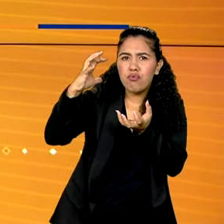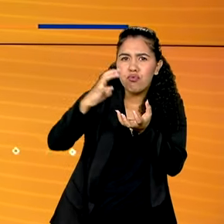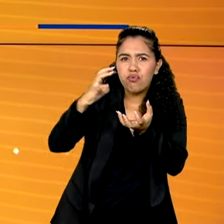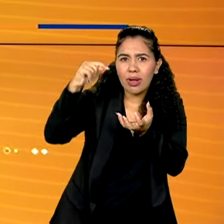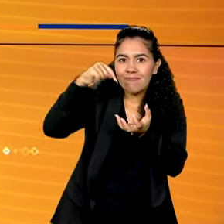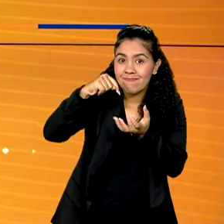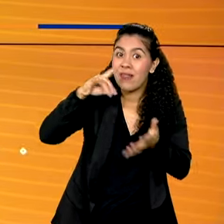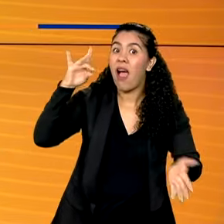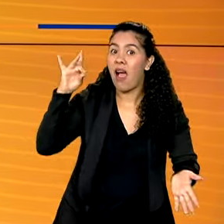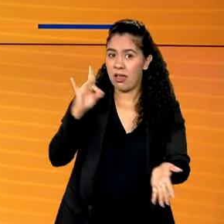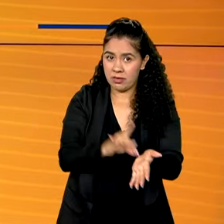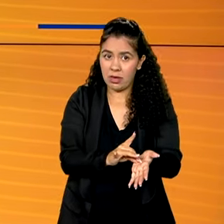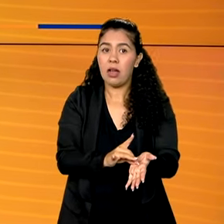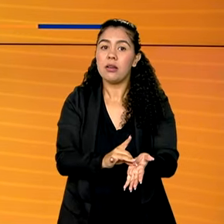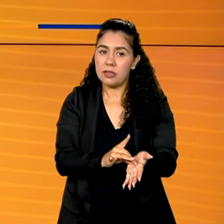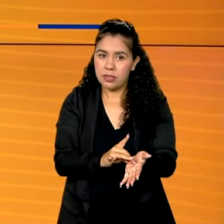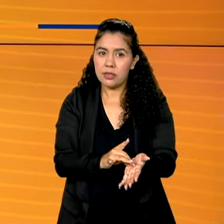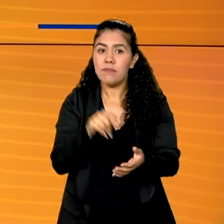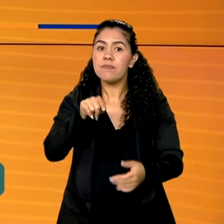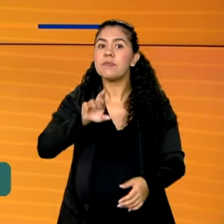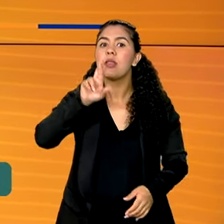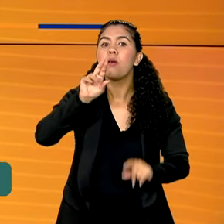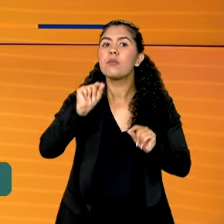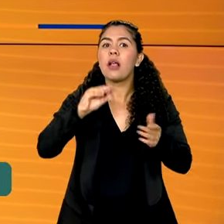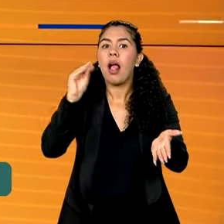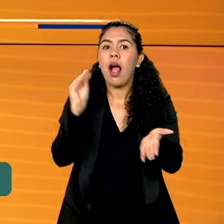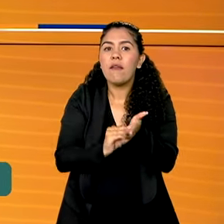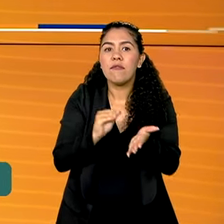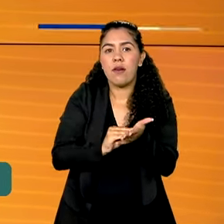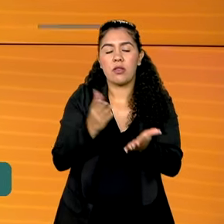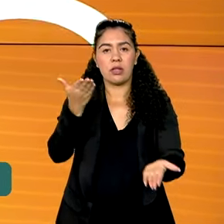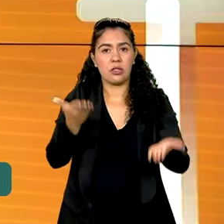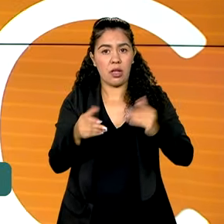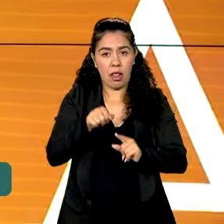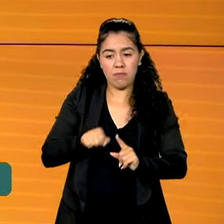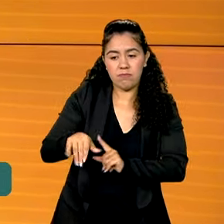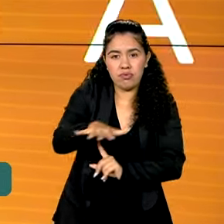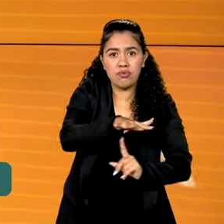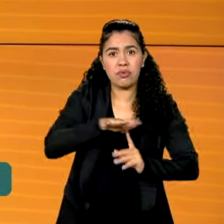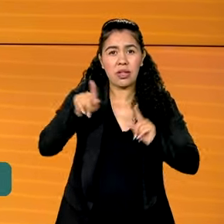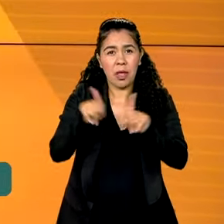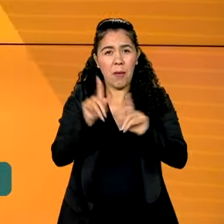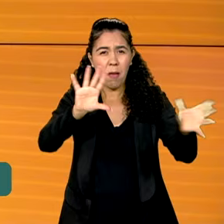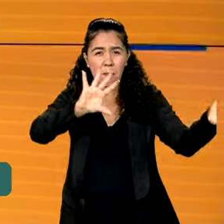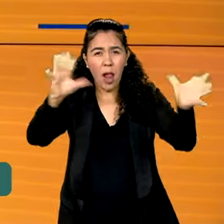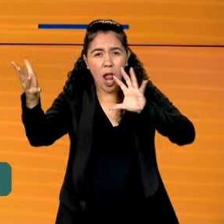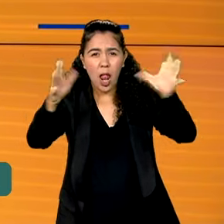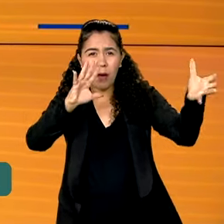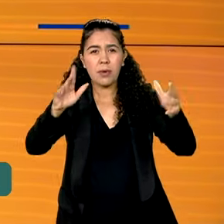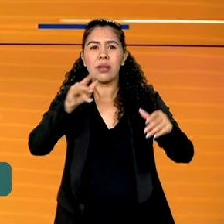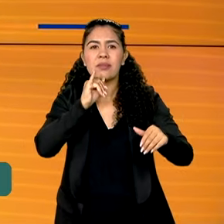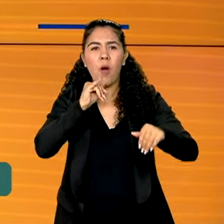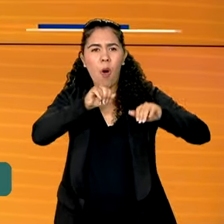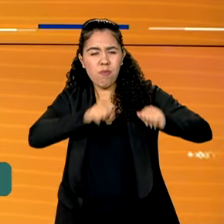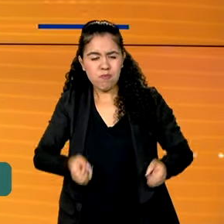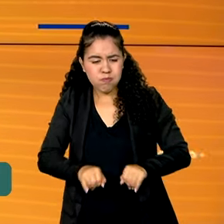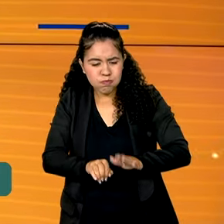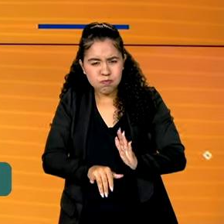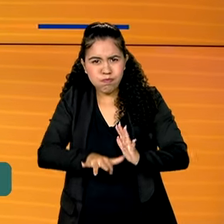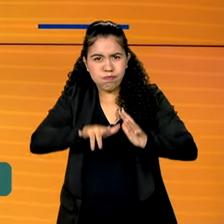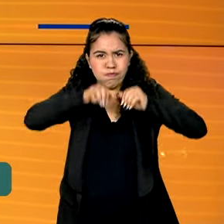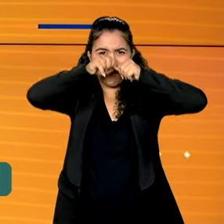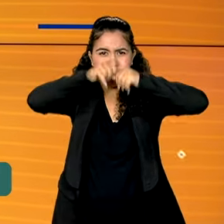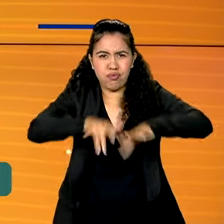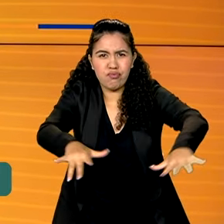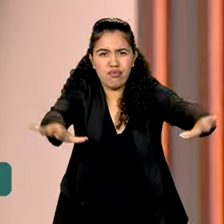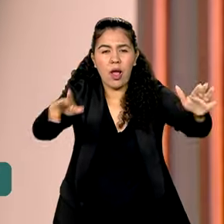O fenômeno é responsável pelo desequilíbrio ambiental e desastres naturais, como as enchentes que atingiram o Rio Grande do